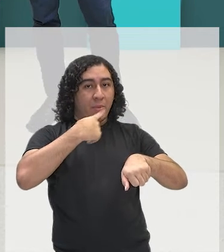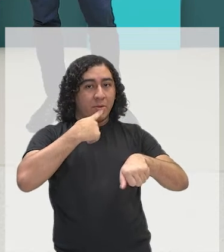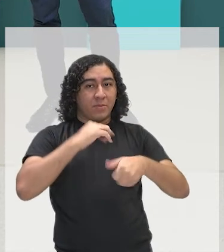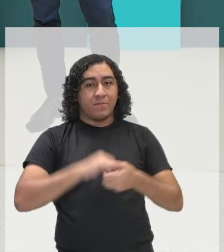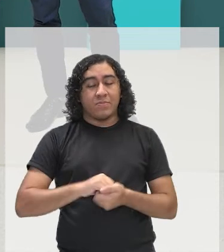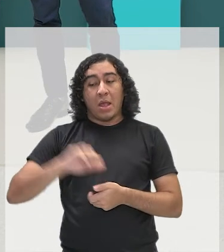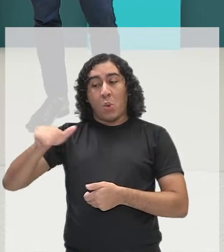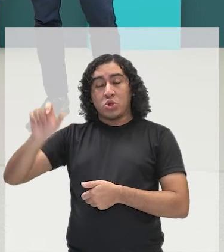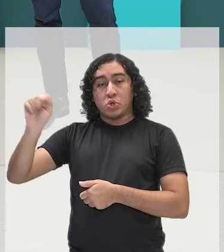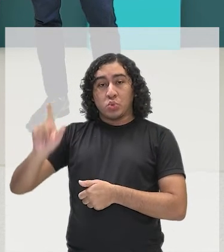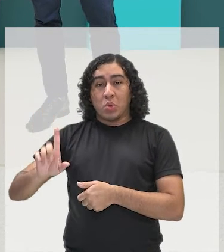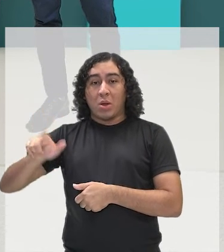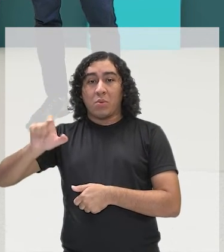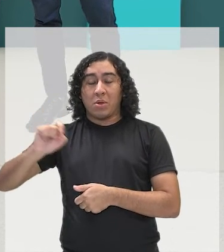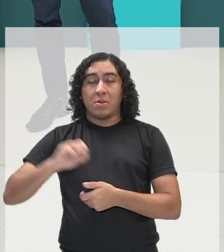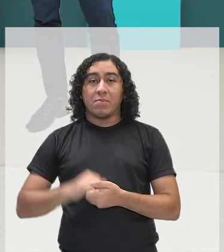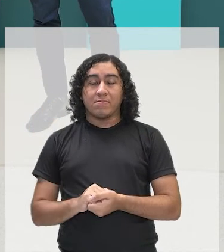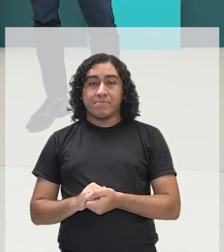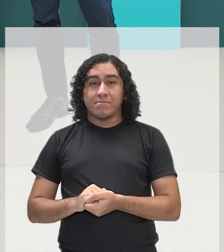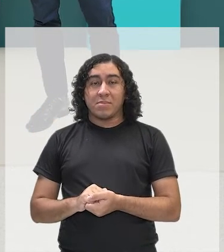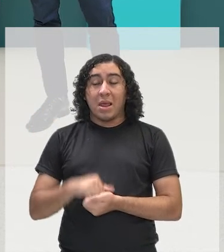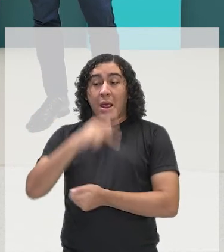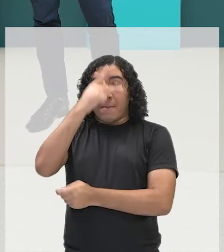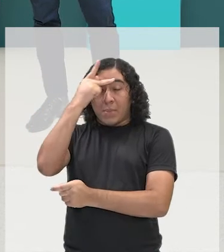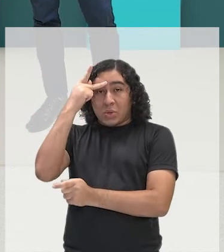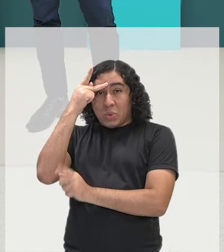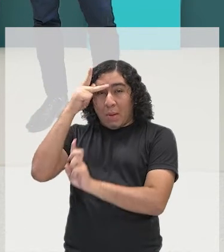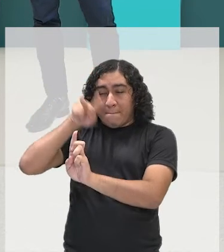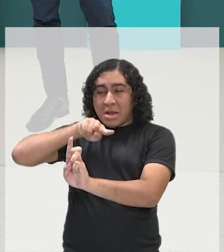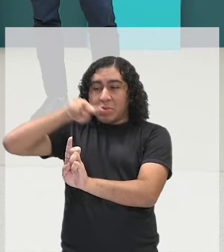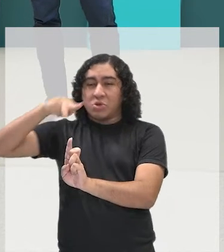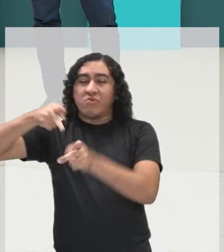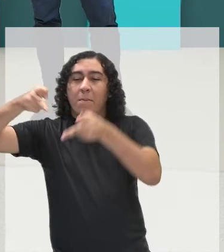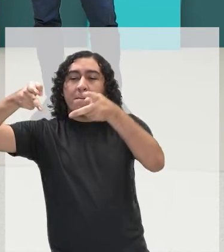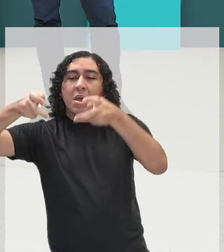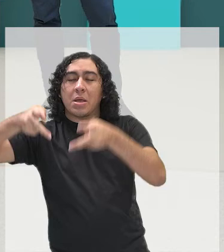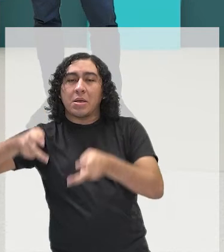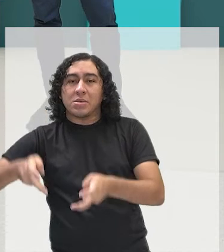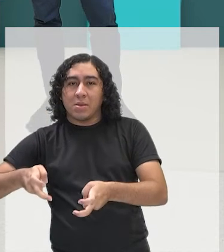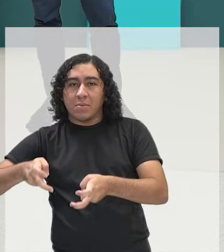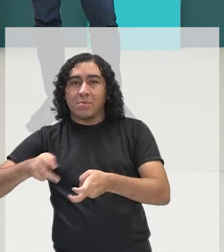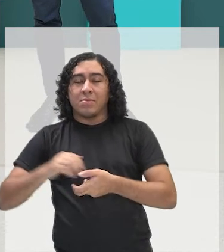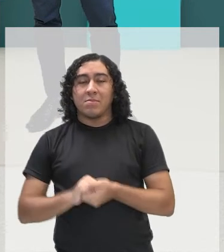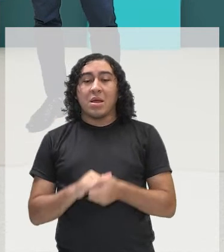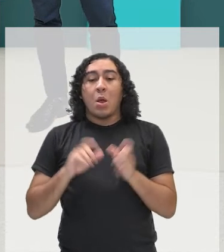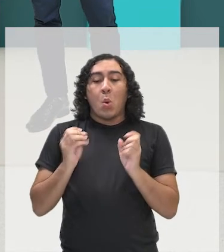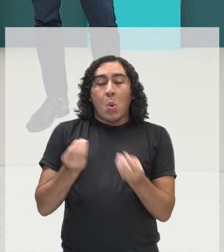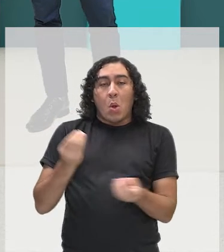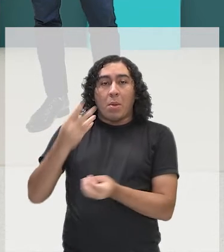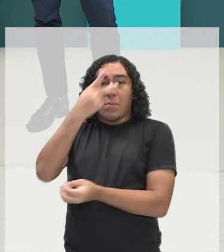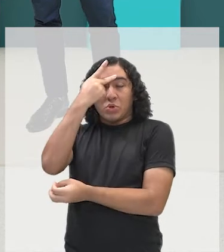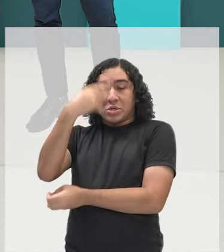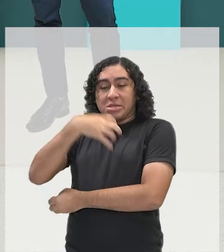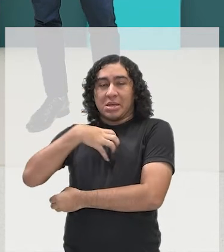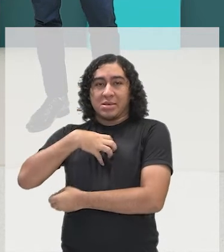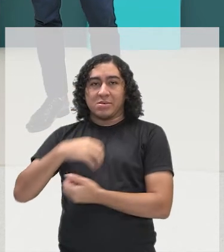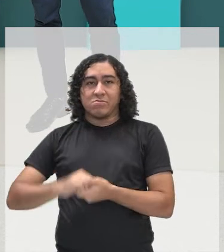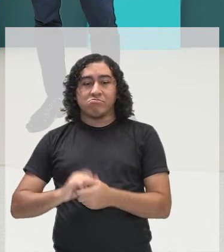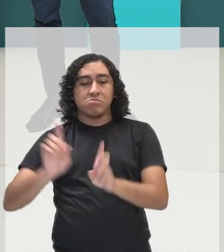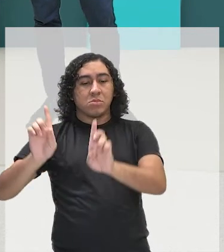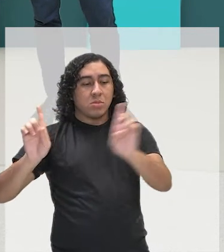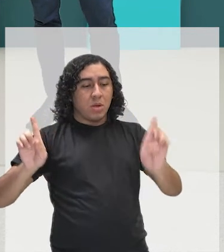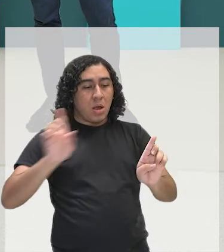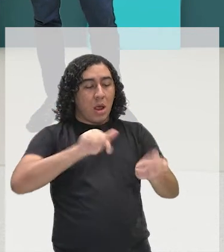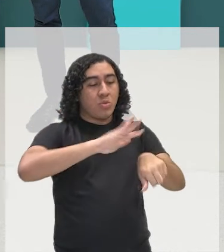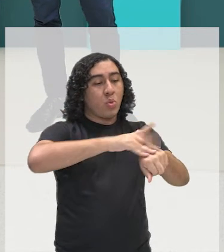geral. Já illness é uma doença, a percepção do indivíduo, tá? Está relacionado com o sintoma, tá certo? Disease é a